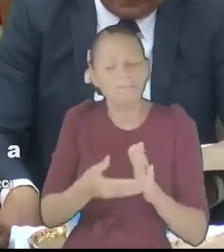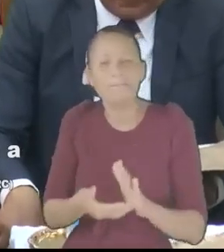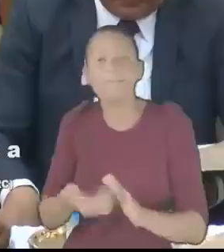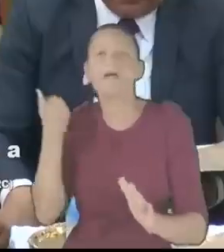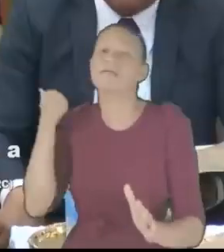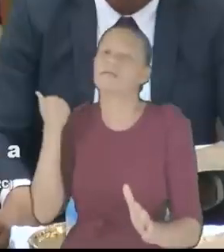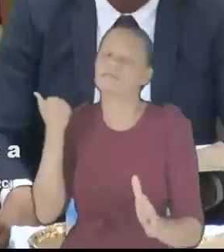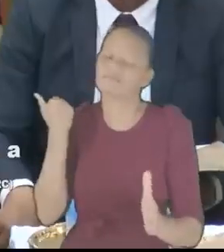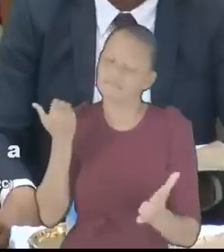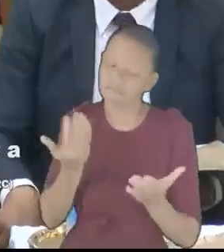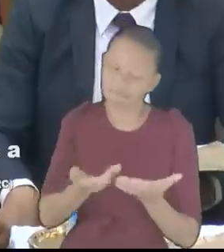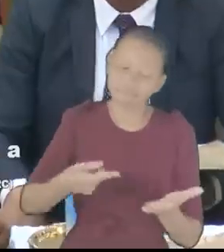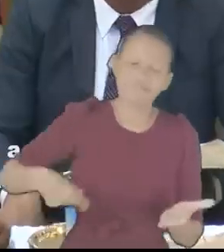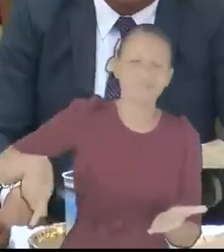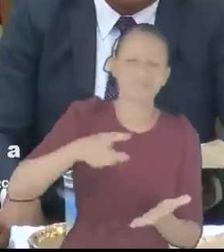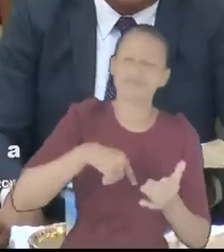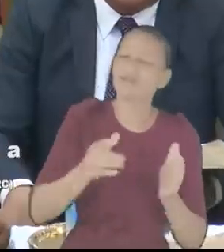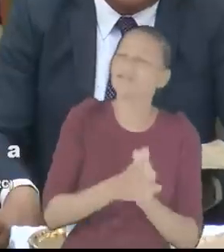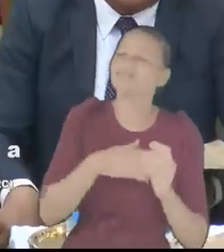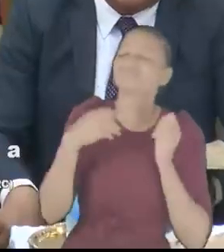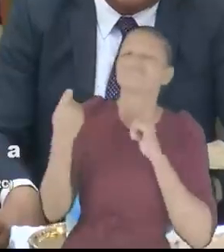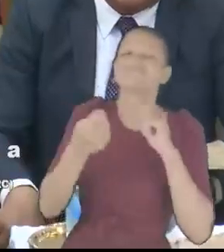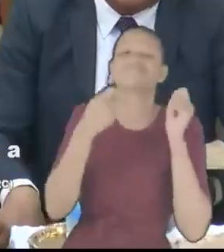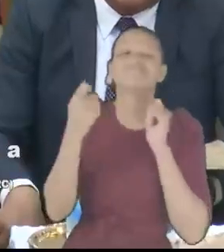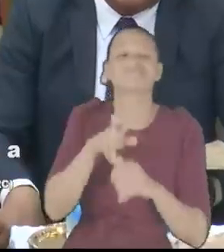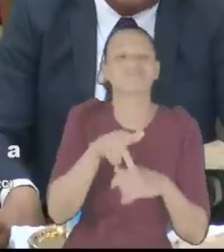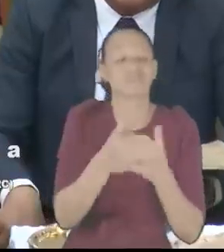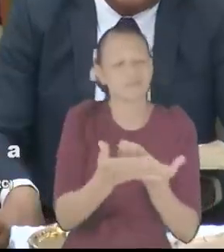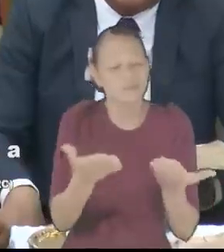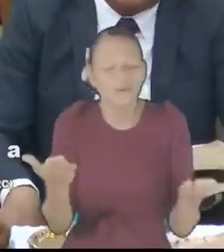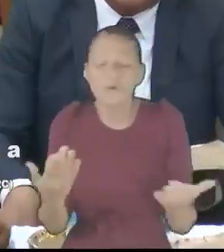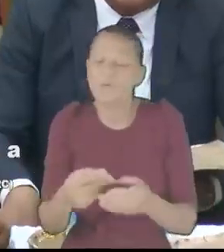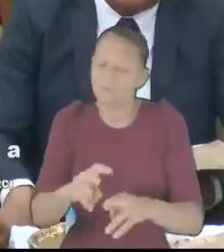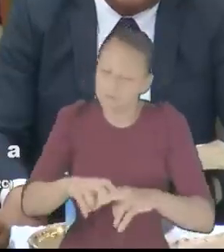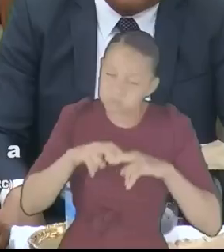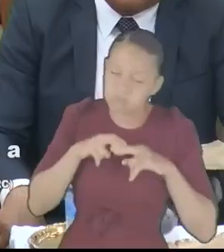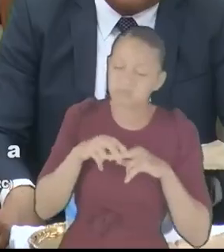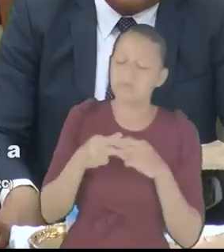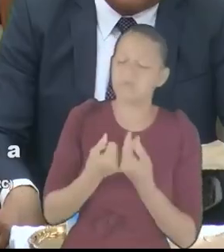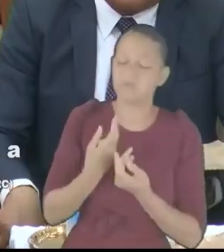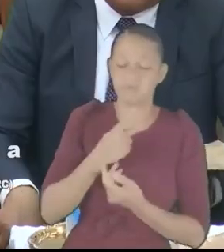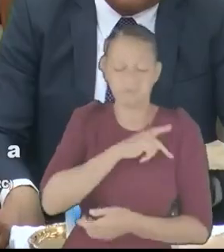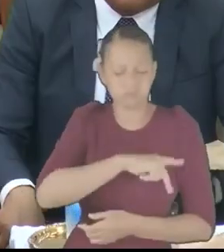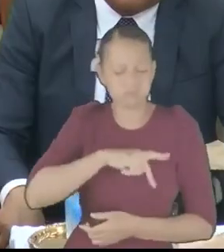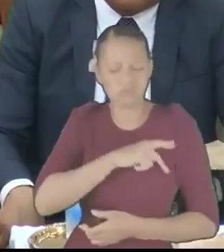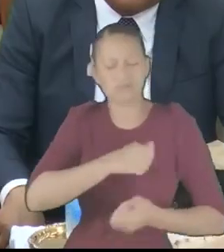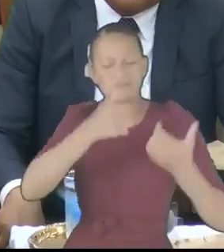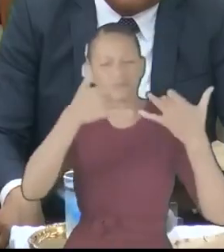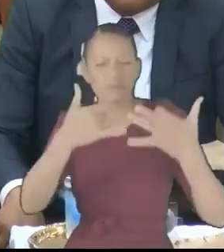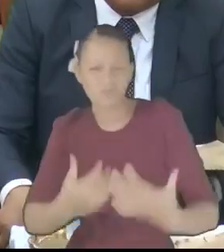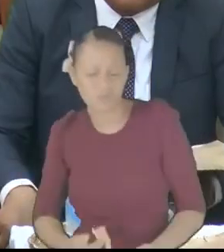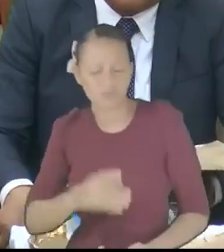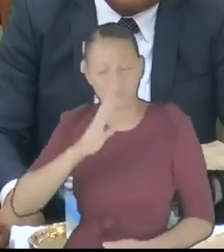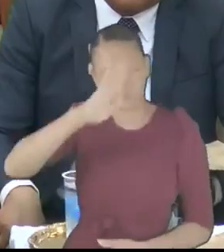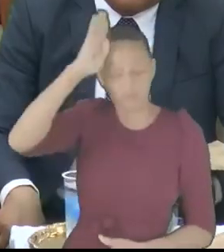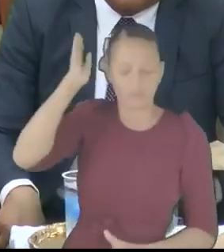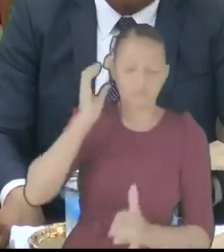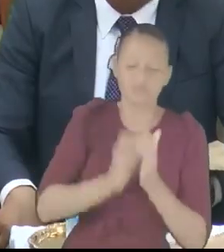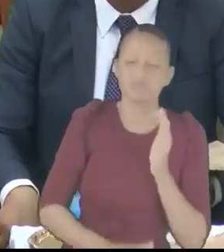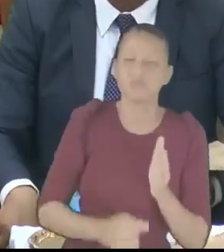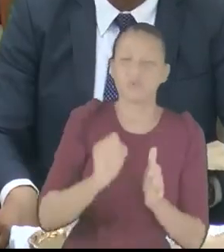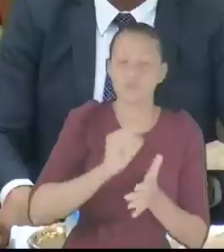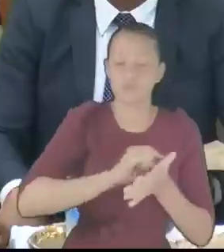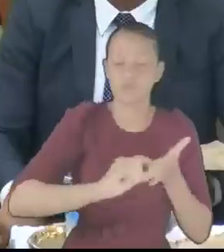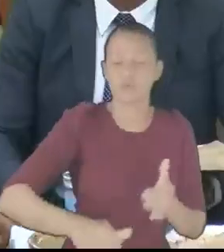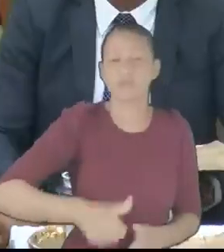do meio de nós. Aleluia, irmão. Por isso que Paulo disse em Romanos 8, primeiro, o apóstolo São Paulo